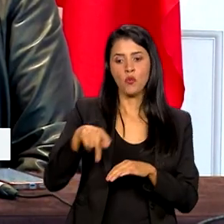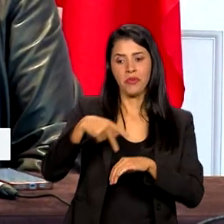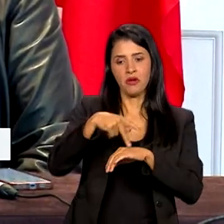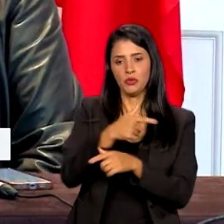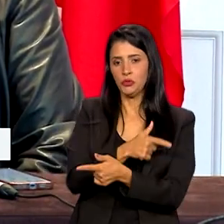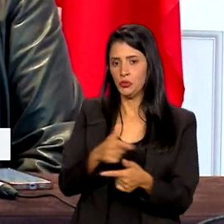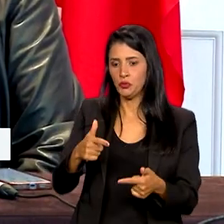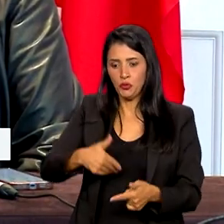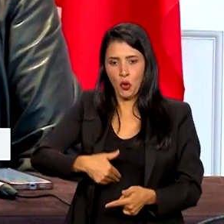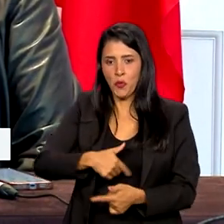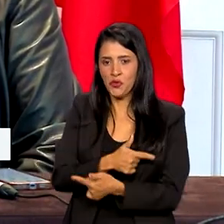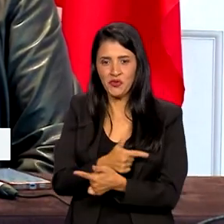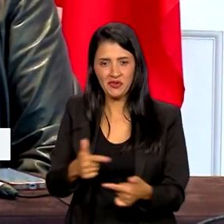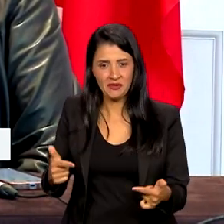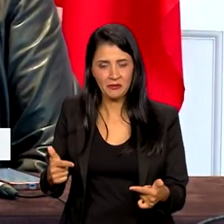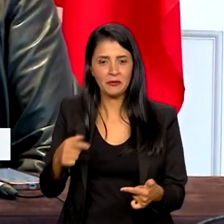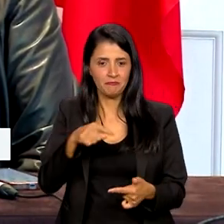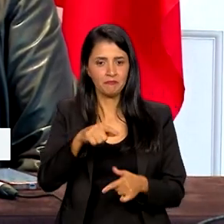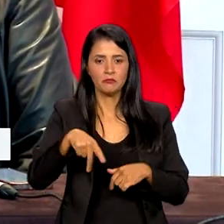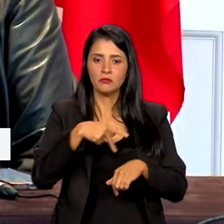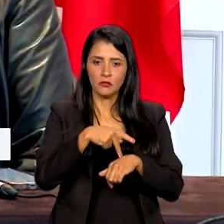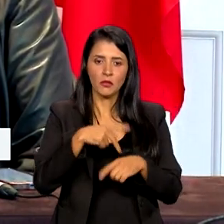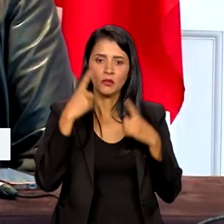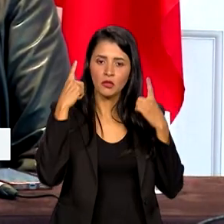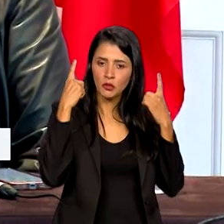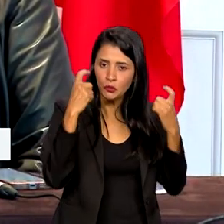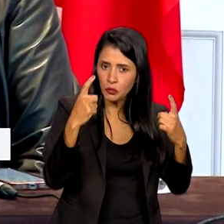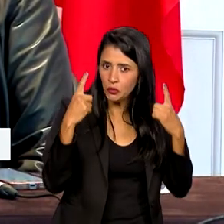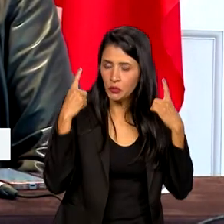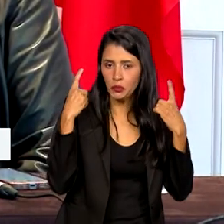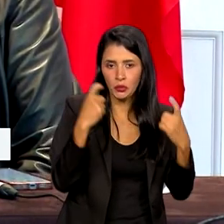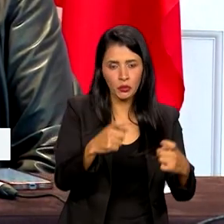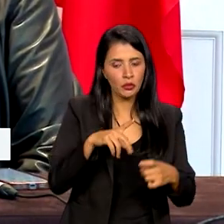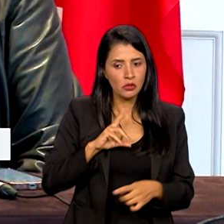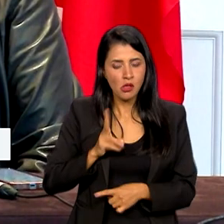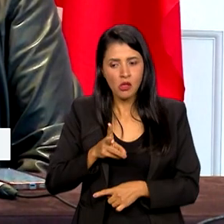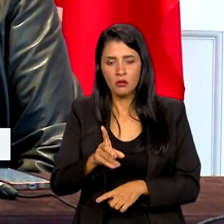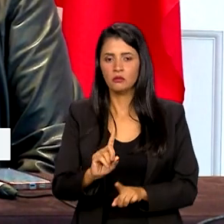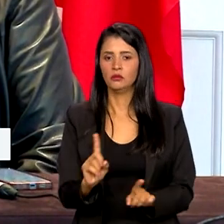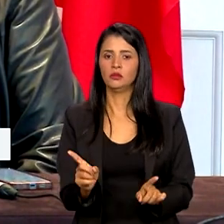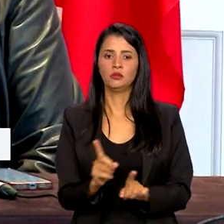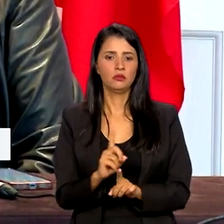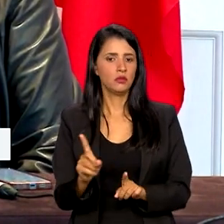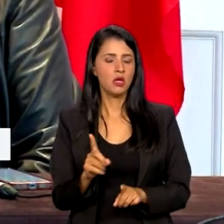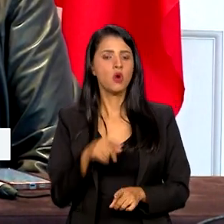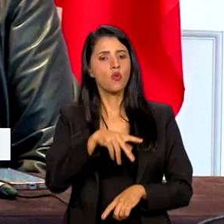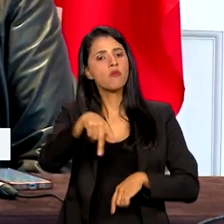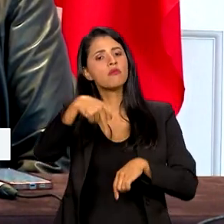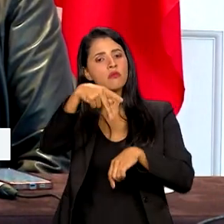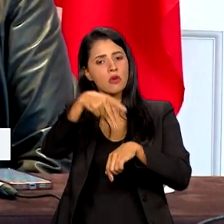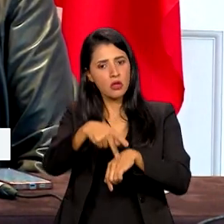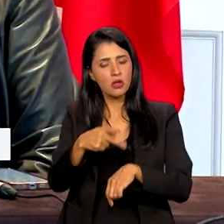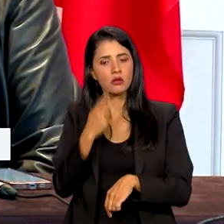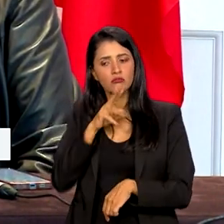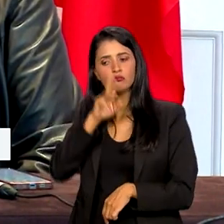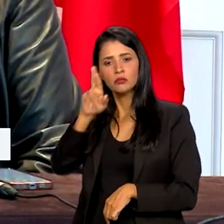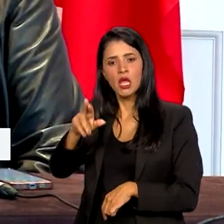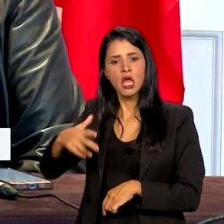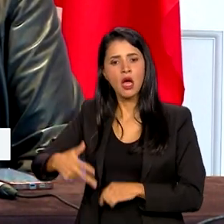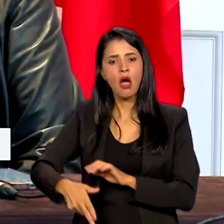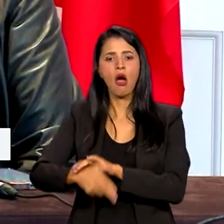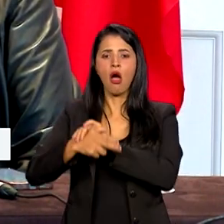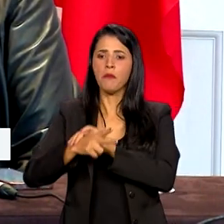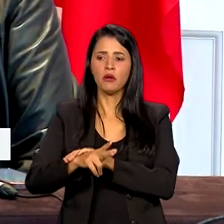um país em que a violência ela não seja uma constante na vida das pessoas, um país que diz não às